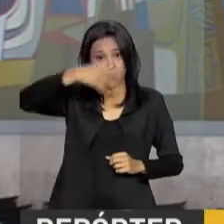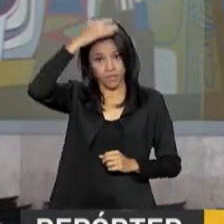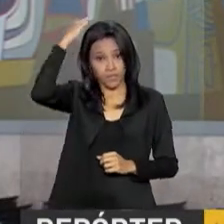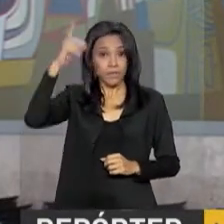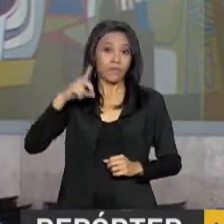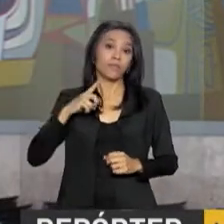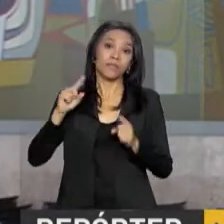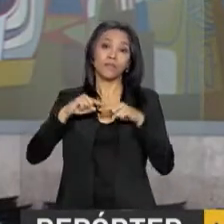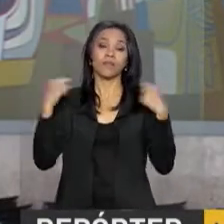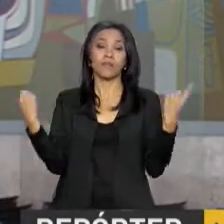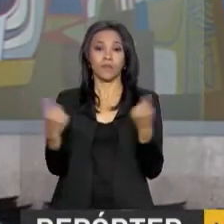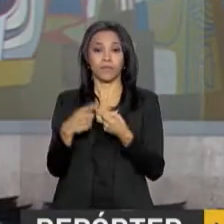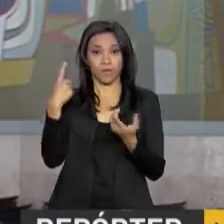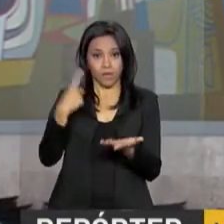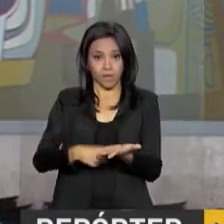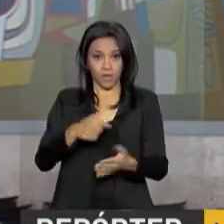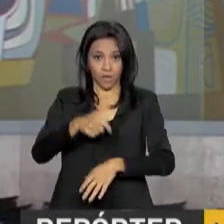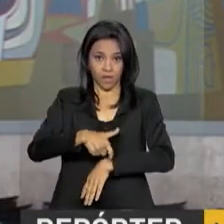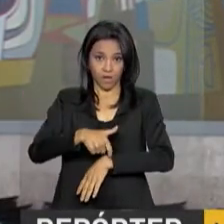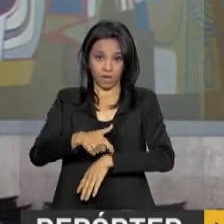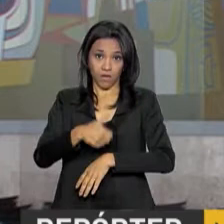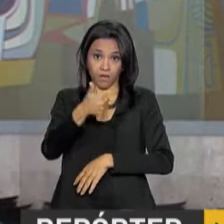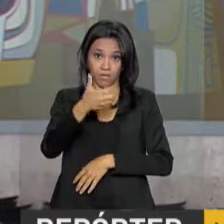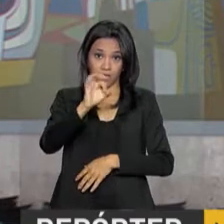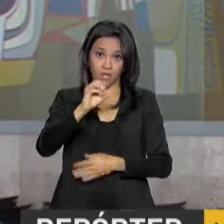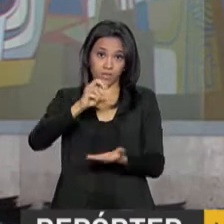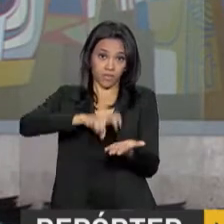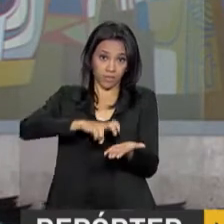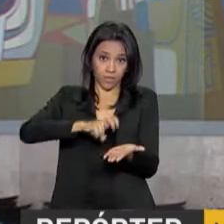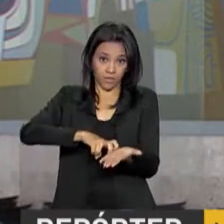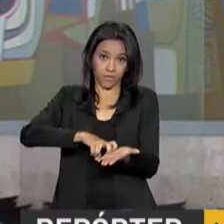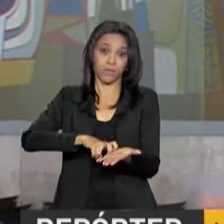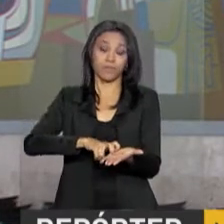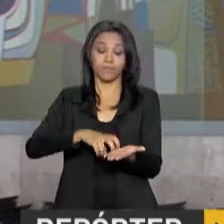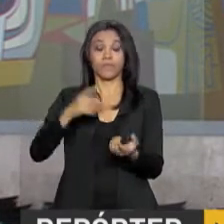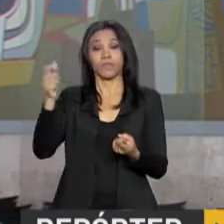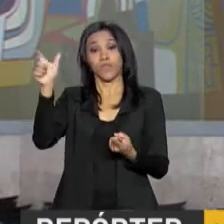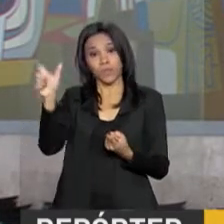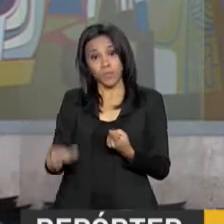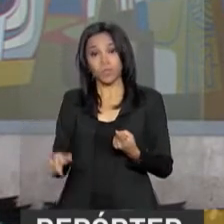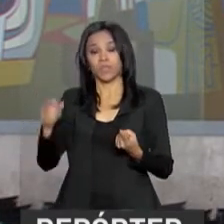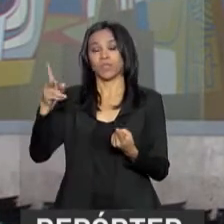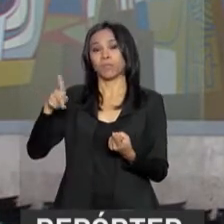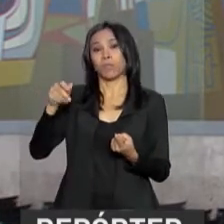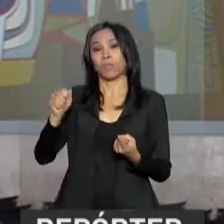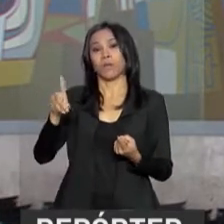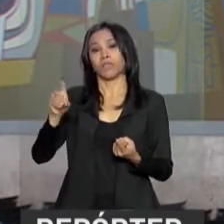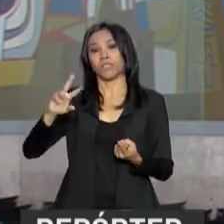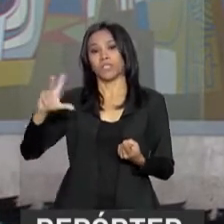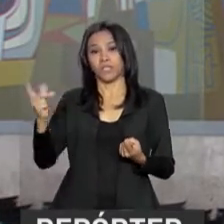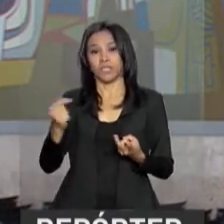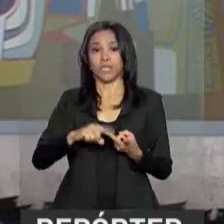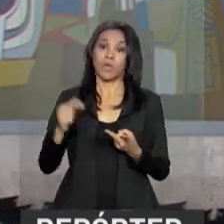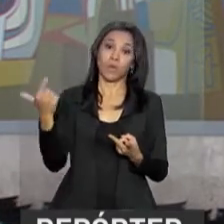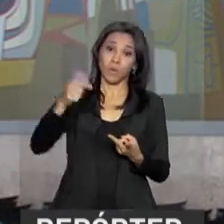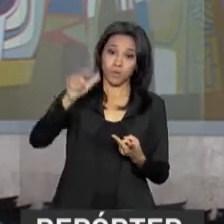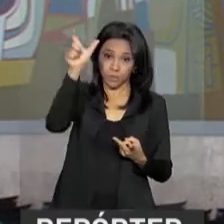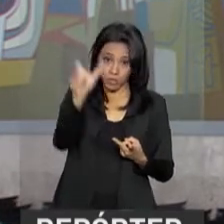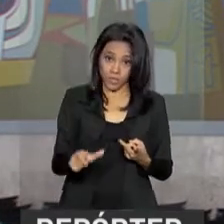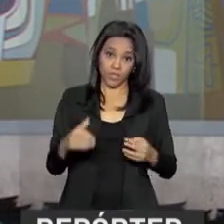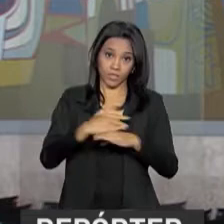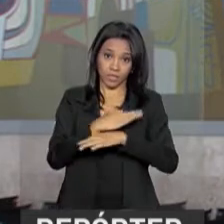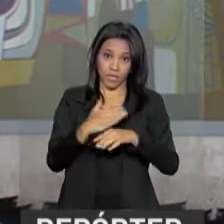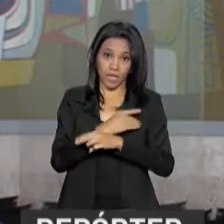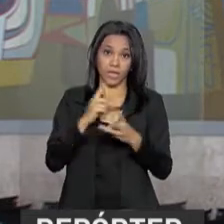marcada agora para as 10 da manhã com o ministro da Casa Civil, Eliseu Padilha, com o ministro das Cidades, Alexandre Baldi, também com o presidente da